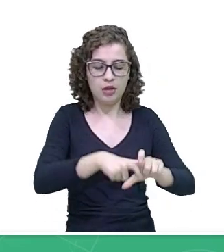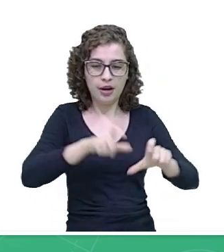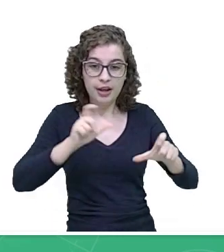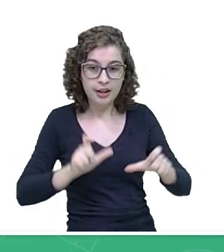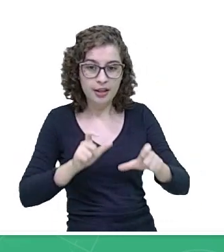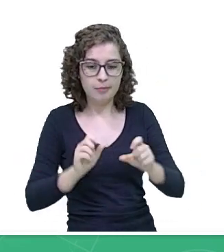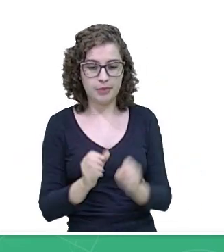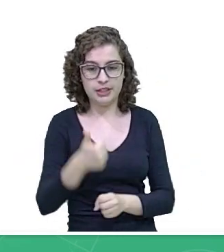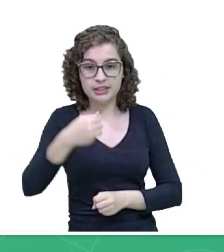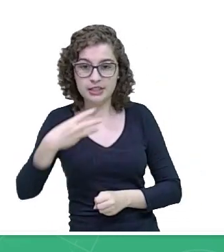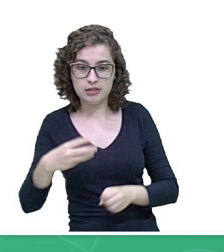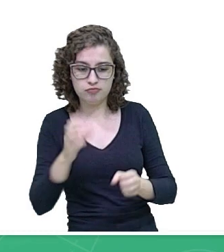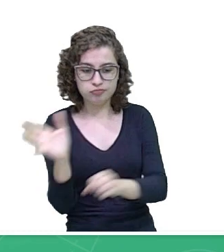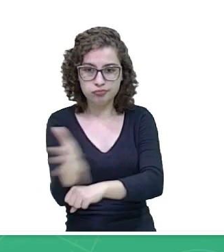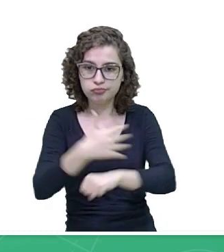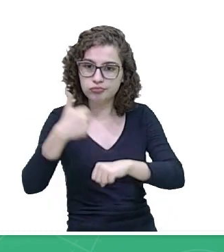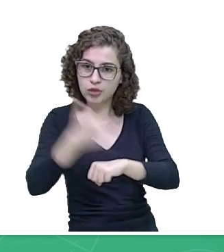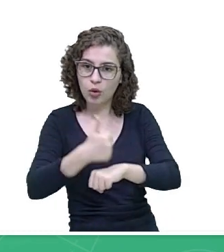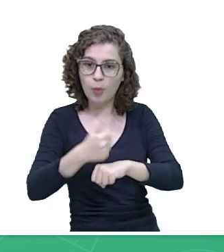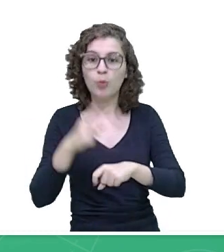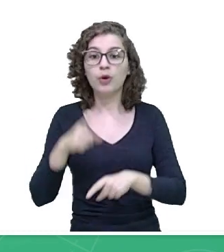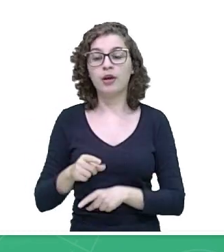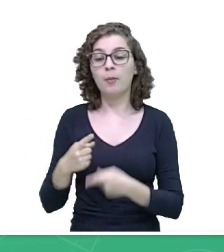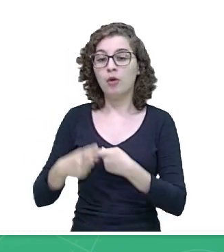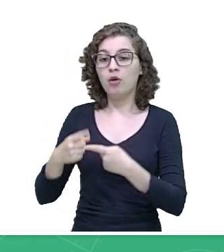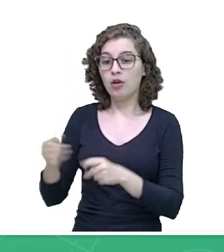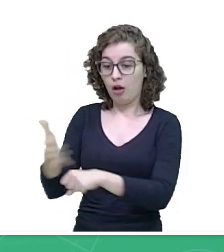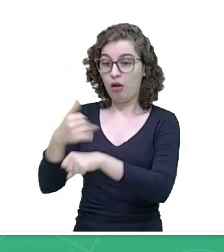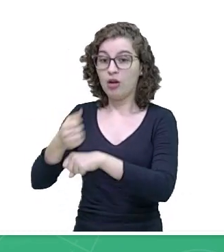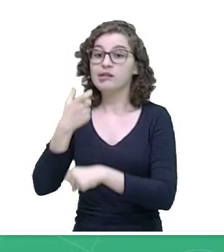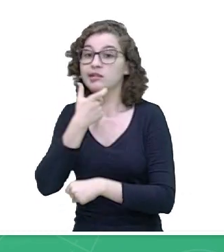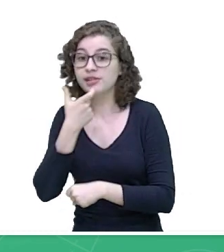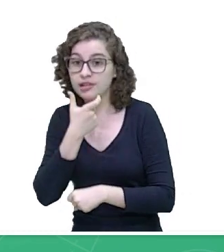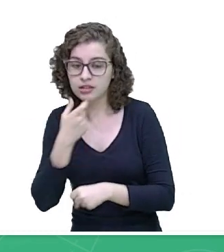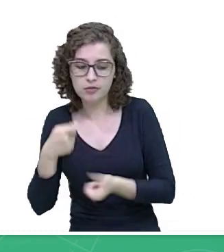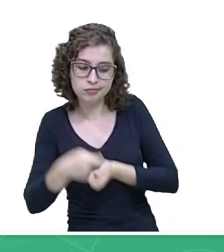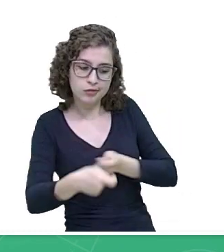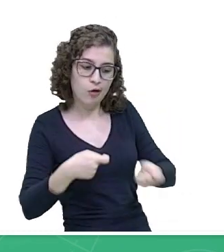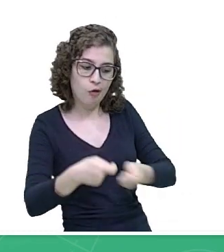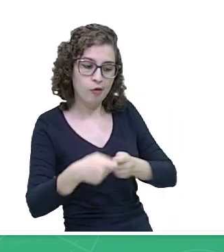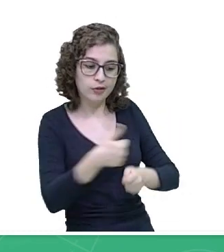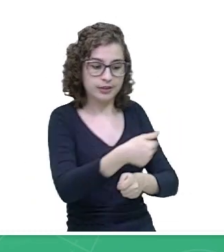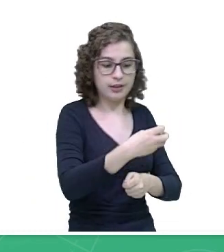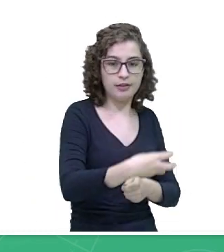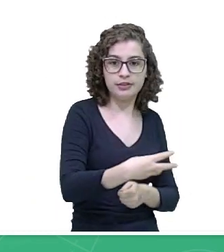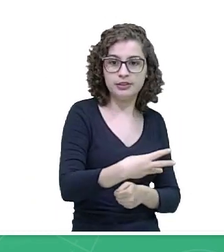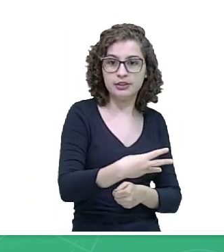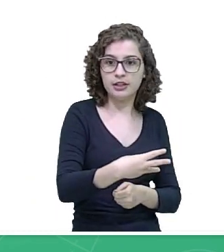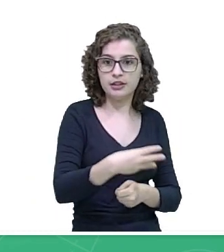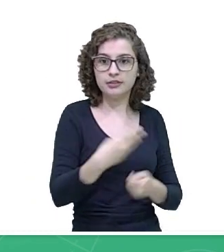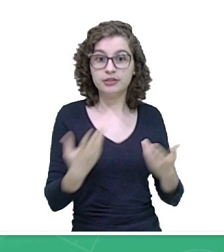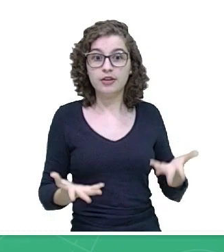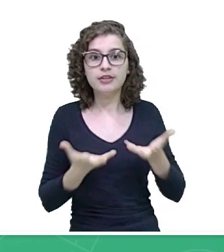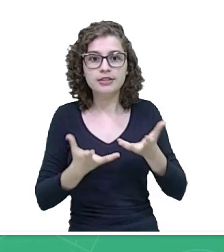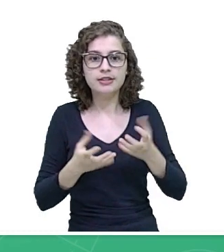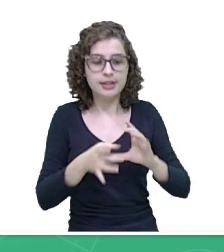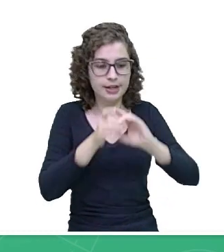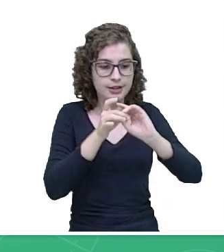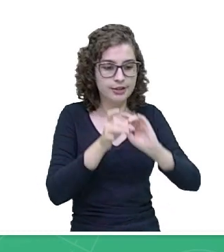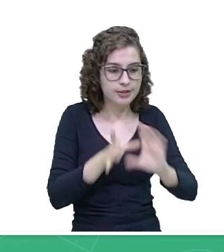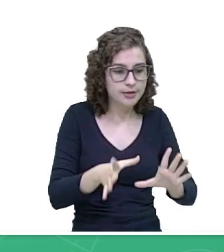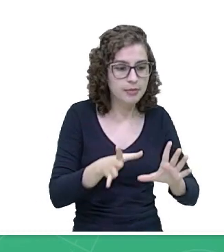aquele controle da metrópole inglesa, da Inglaterra, sobre as 13 colônias, e que defendia o direito à liberdade e